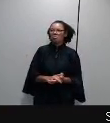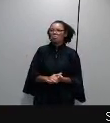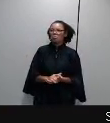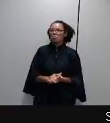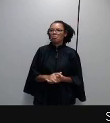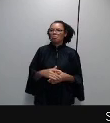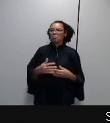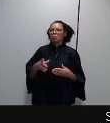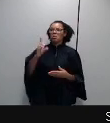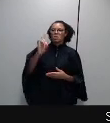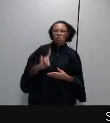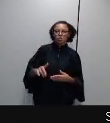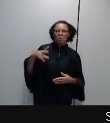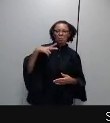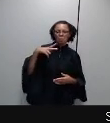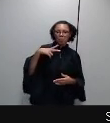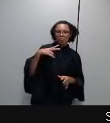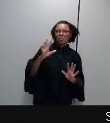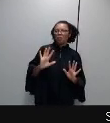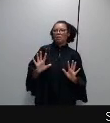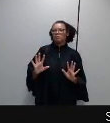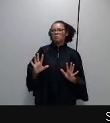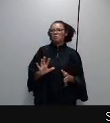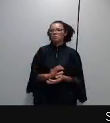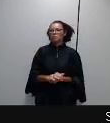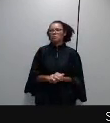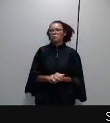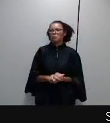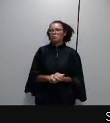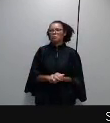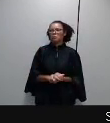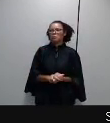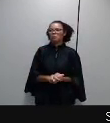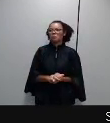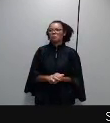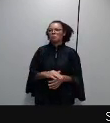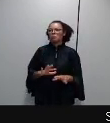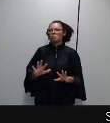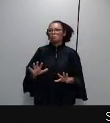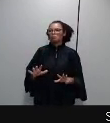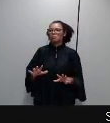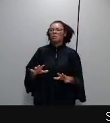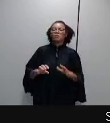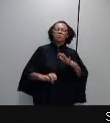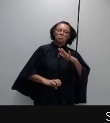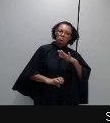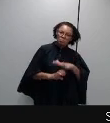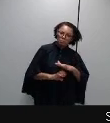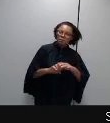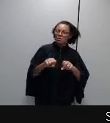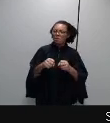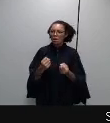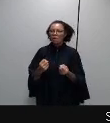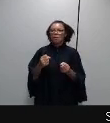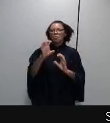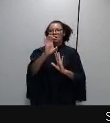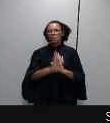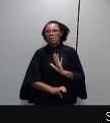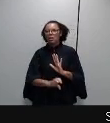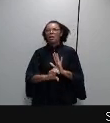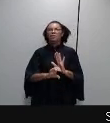privado e por lá trofeno as discussões e postagens em torno da Falência os créditos de habilitações